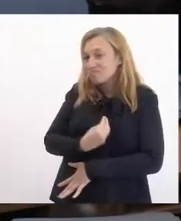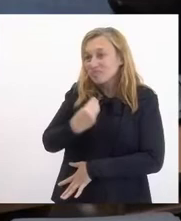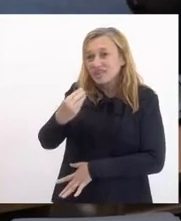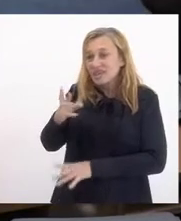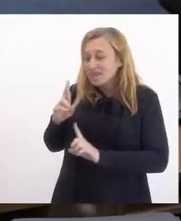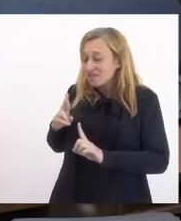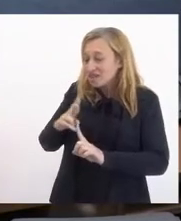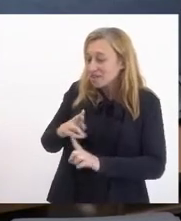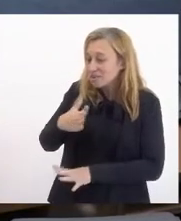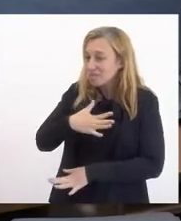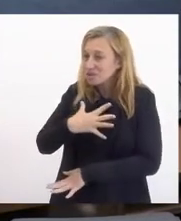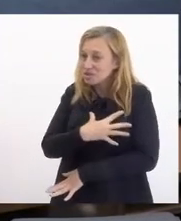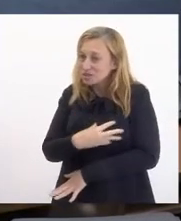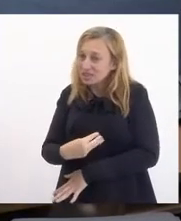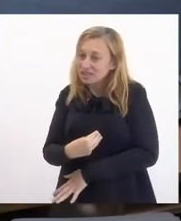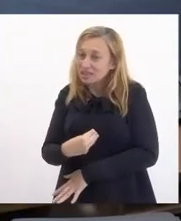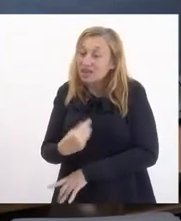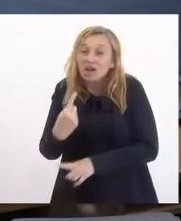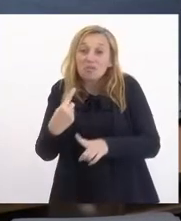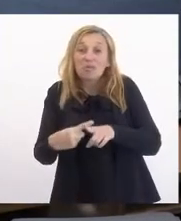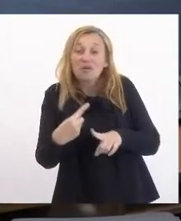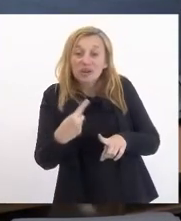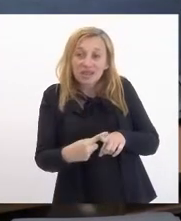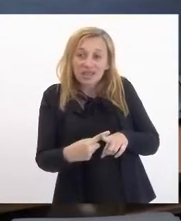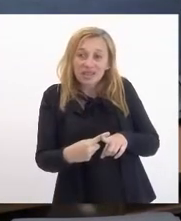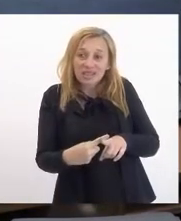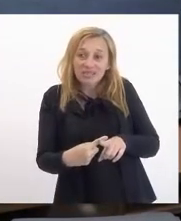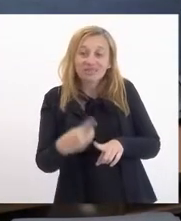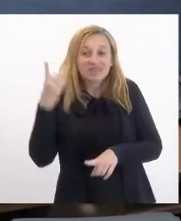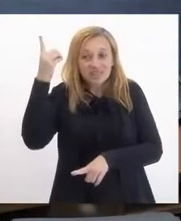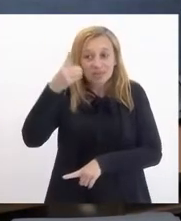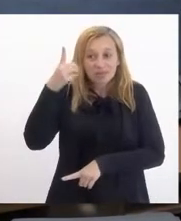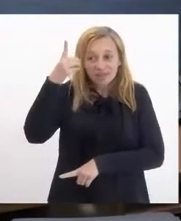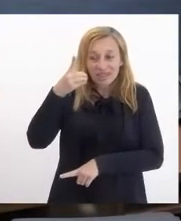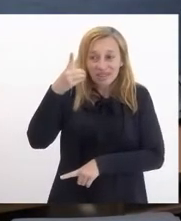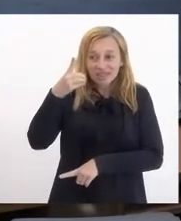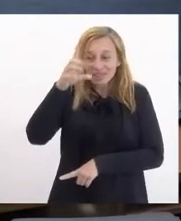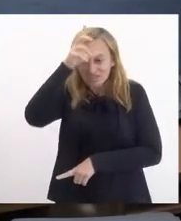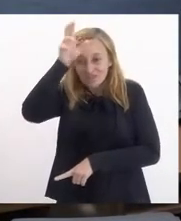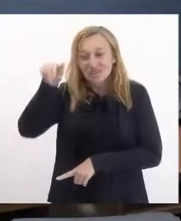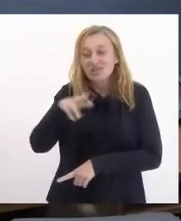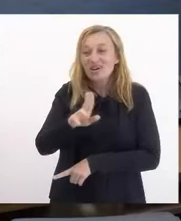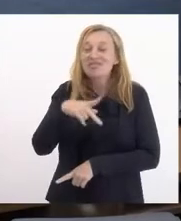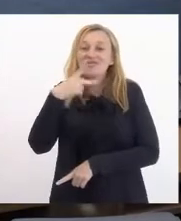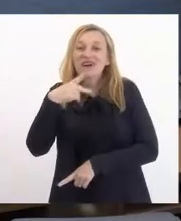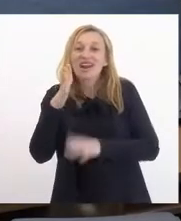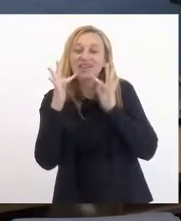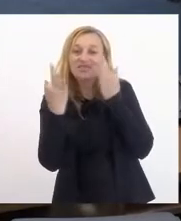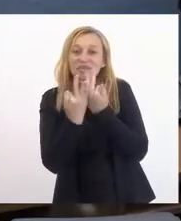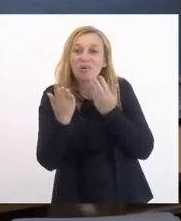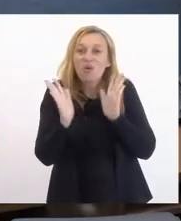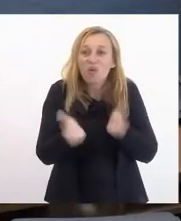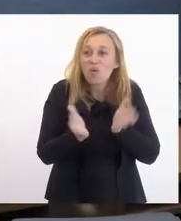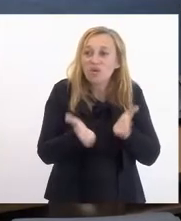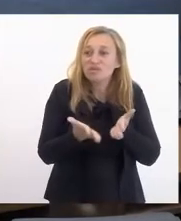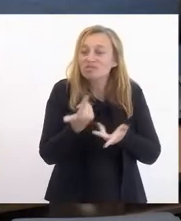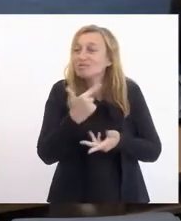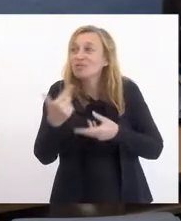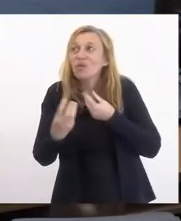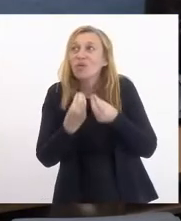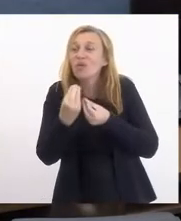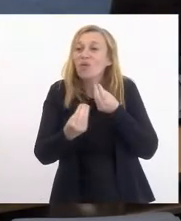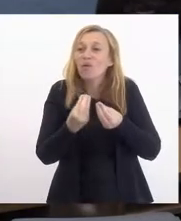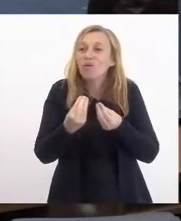referência para minhas filhas. Porque isso, deputada Tia Ju, é falar de família. Hoje eu não tenho como estar